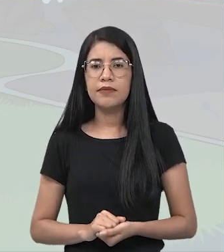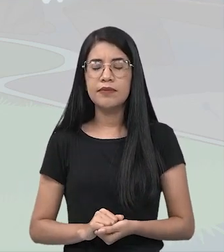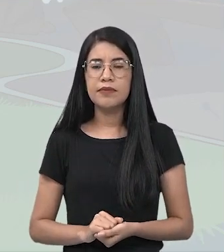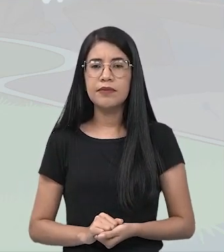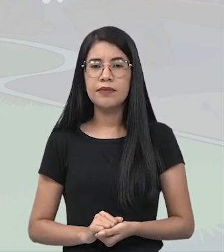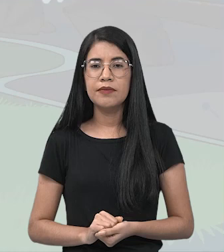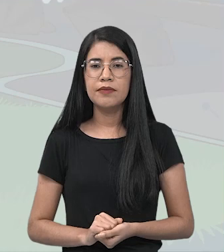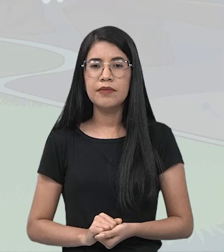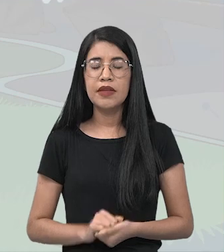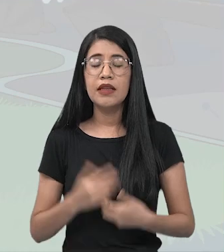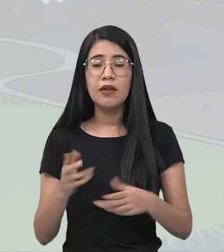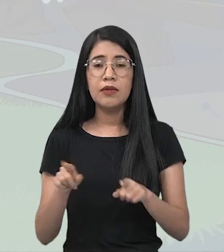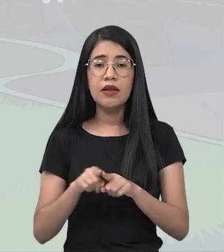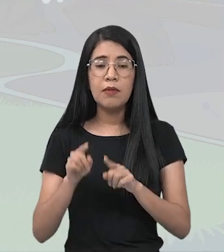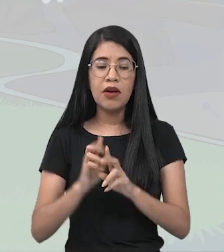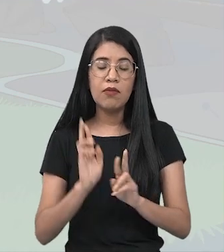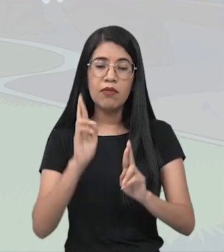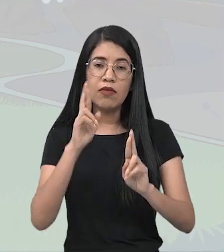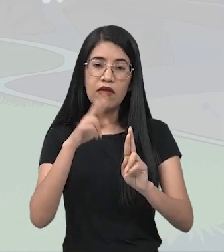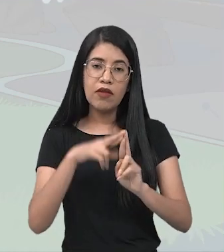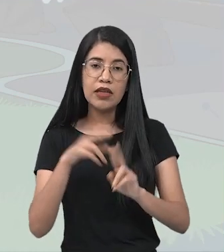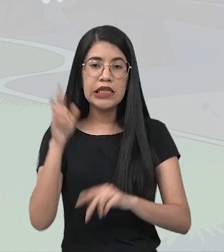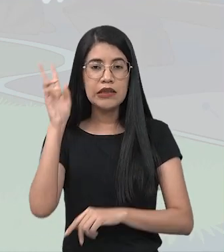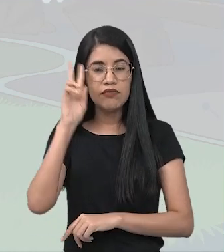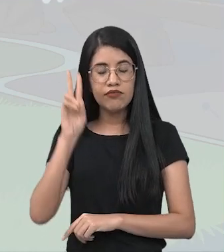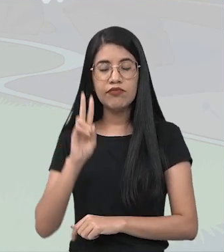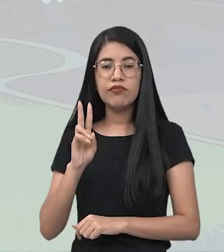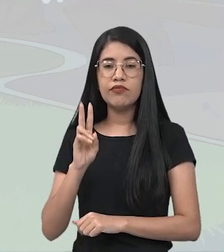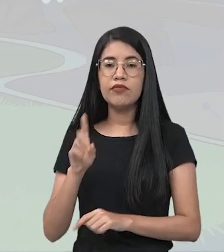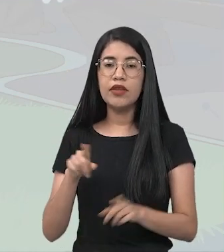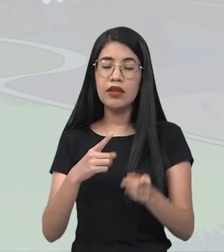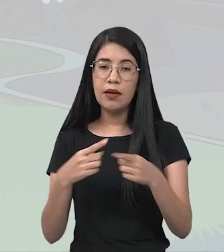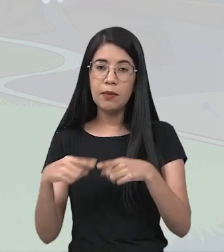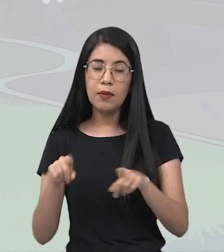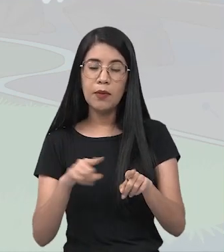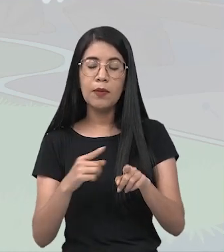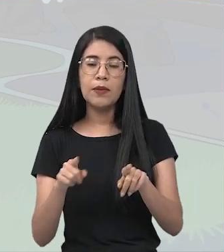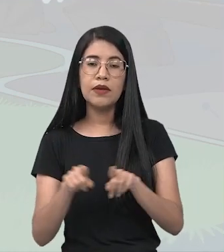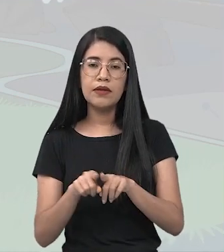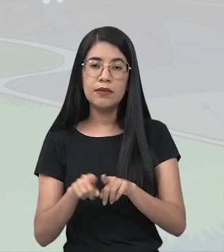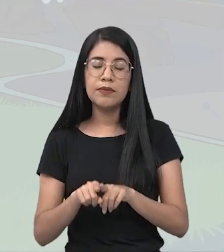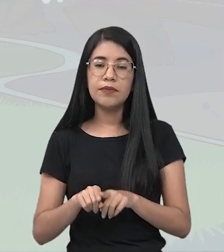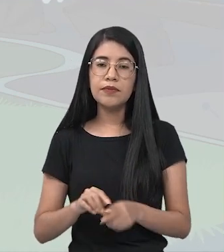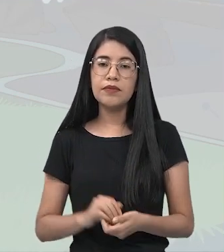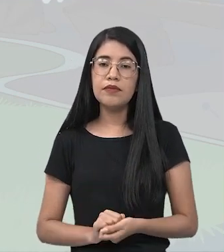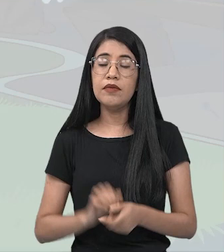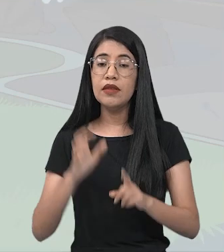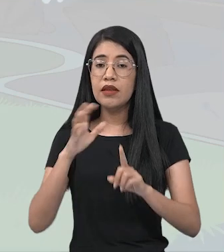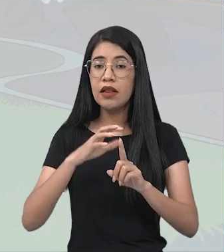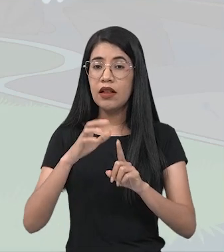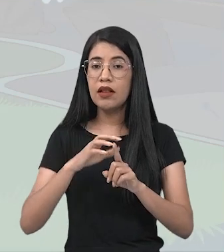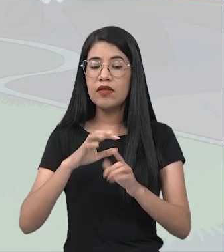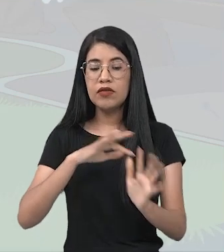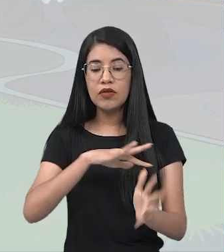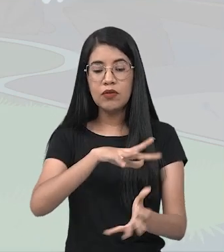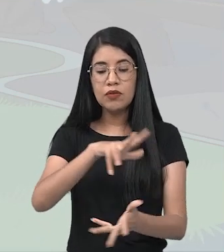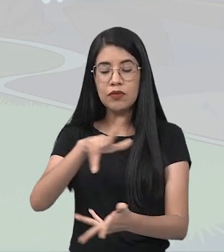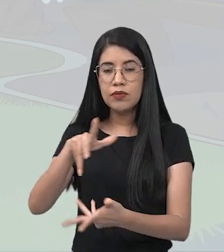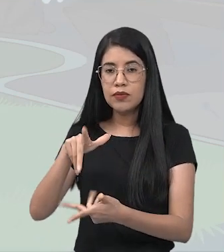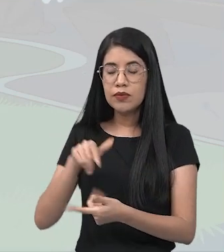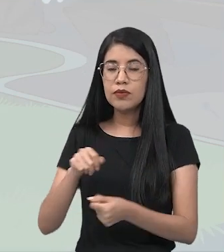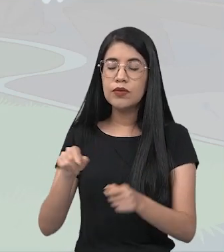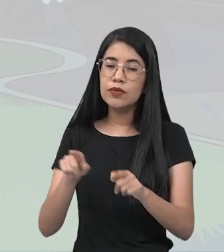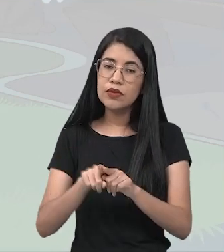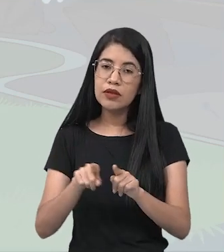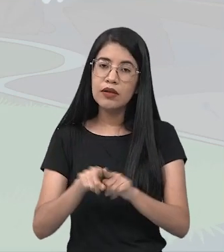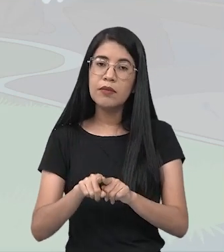Então, ele foi uma referência na história da música norte-americana, que influenciou o mundo inteiro com a